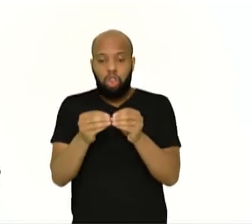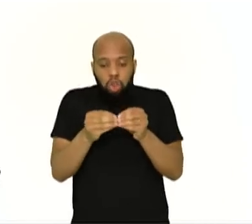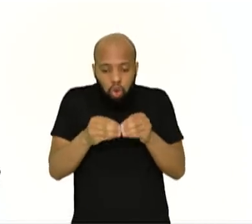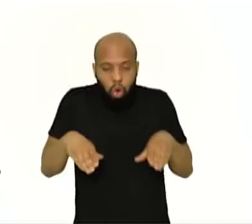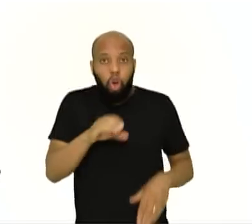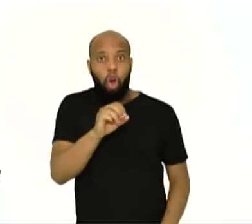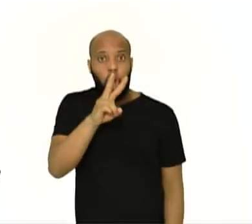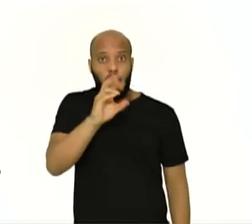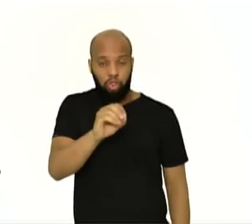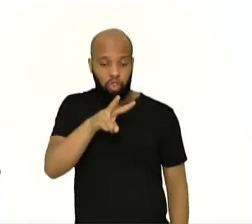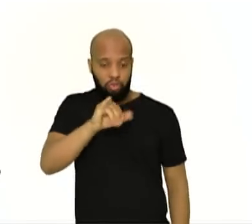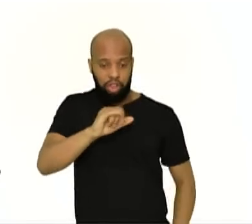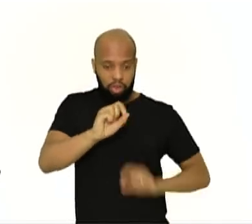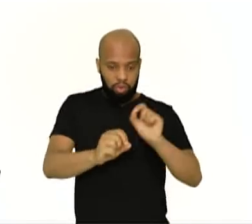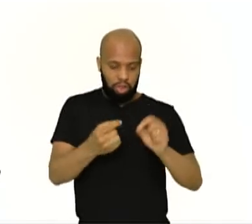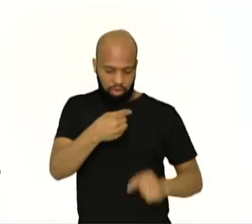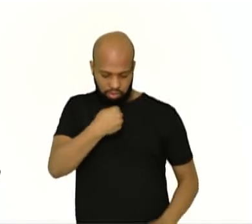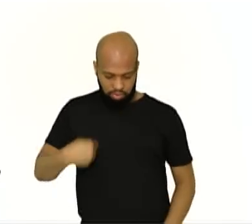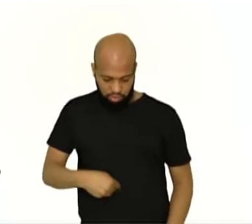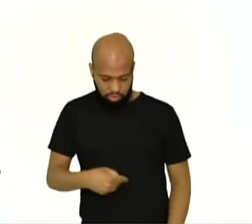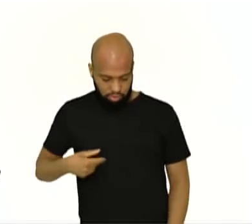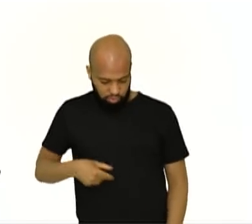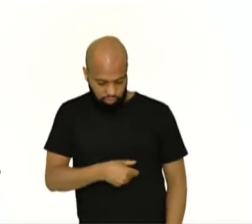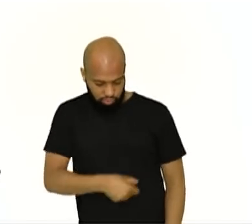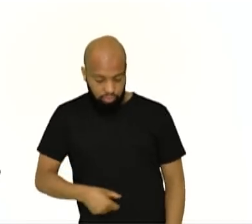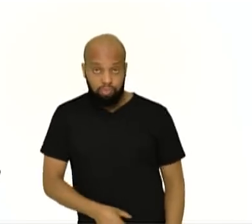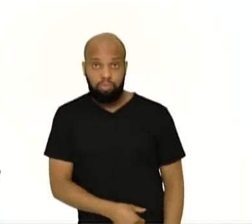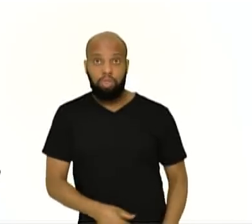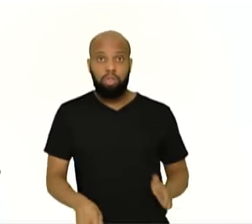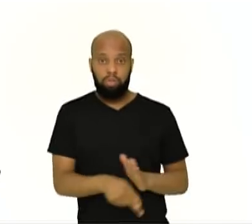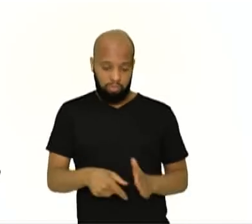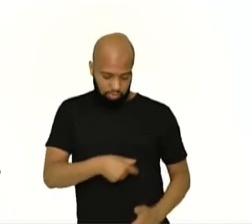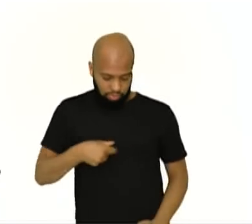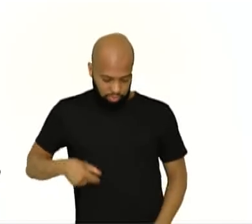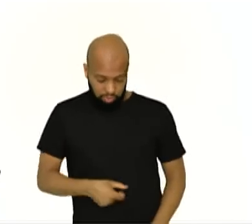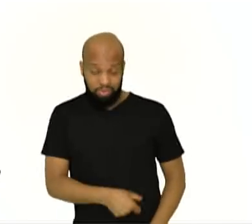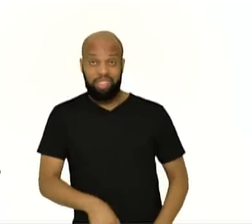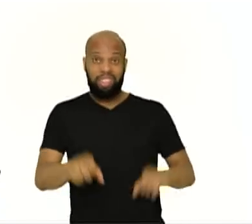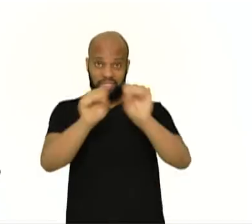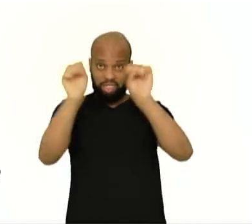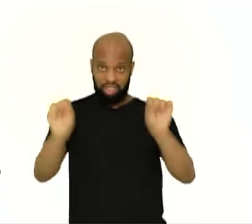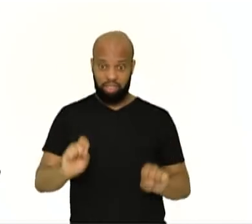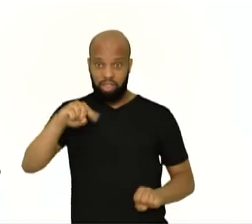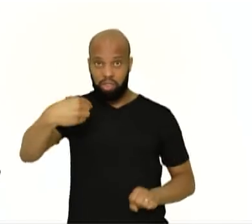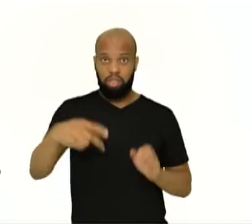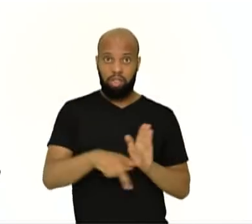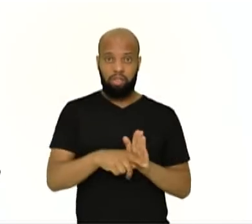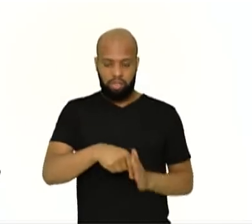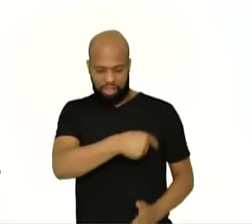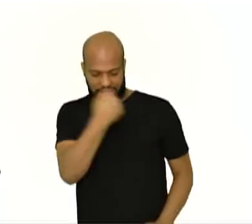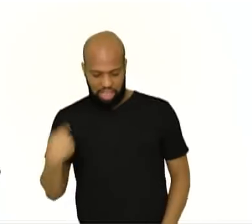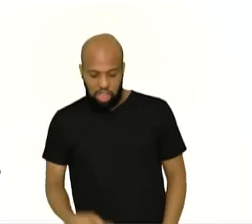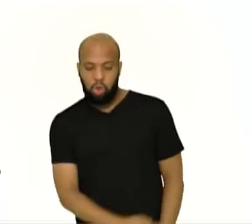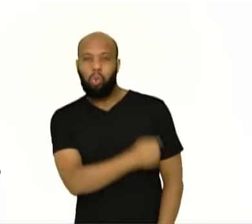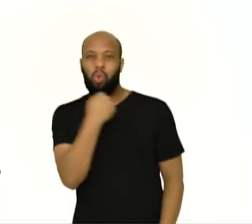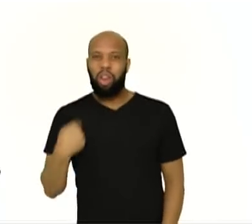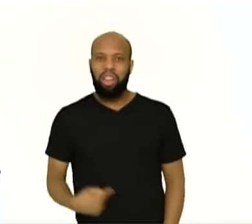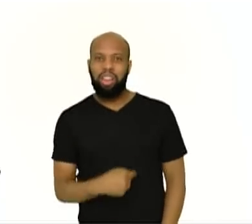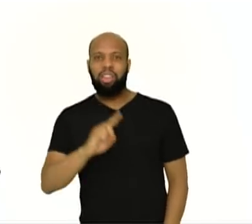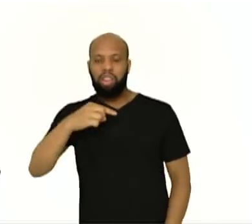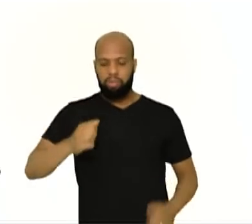vai consecutivamente para o sistema, para o aparelho digestivo, depois para o circulatório, depois